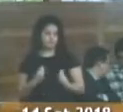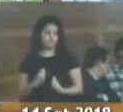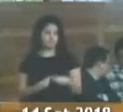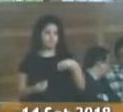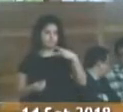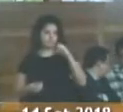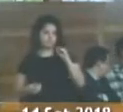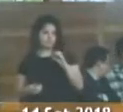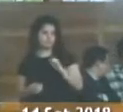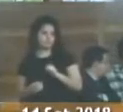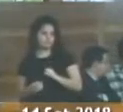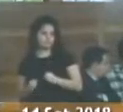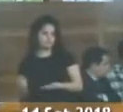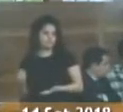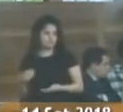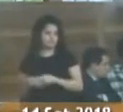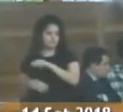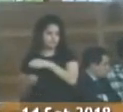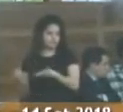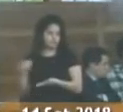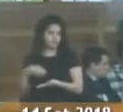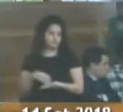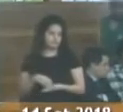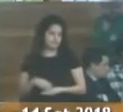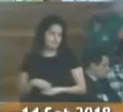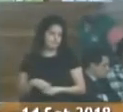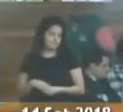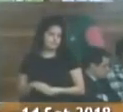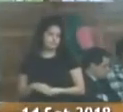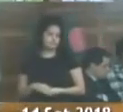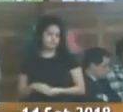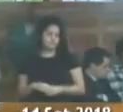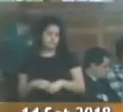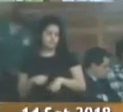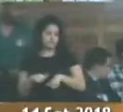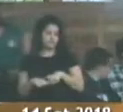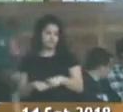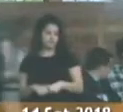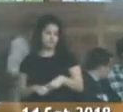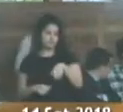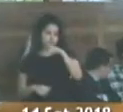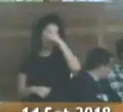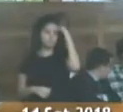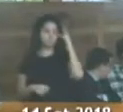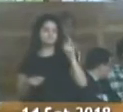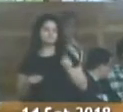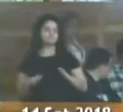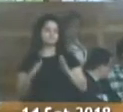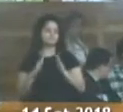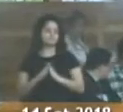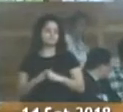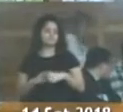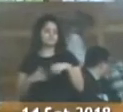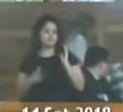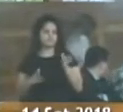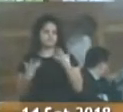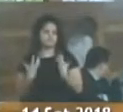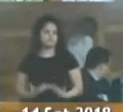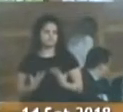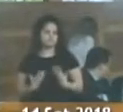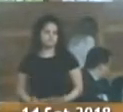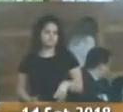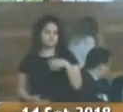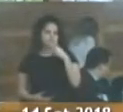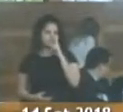de fora, mergulhando mais e mais, até me transformar numa cidadã que não aguentava mais assistir ao descaso,